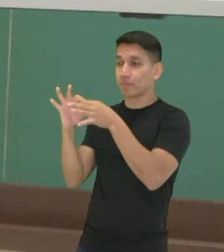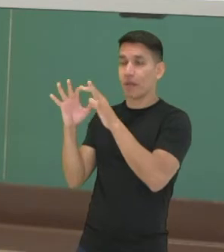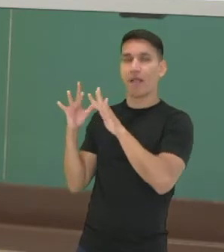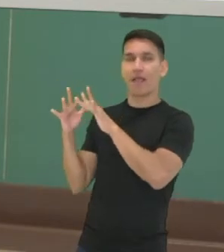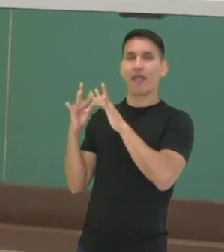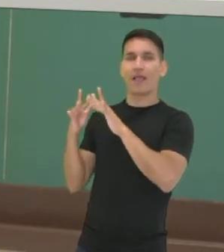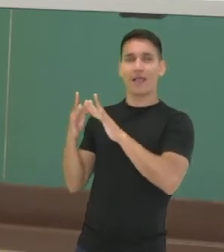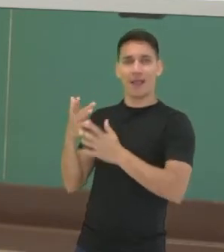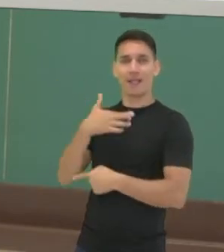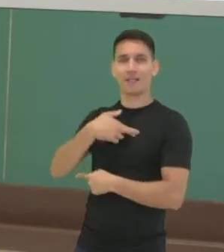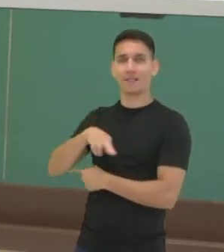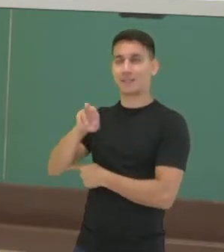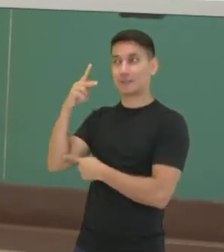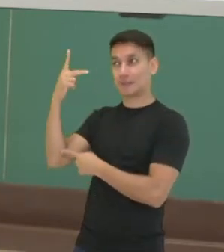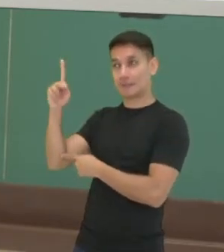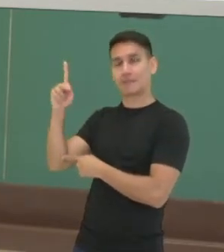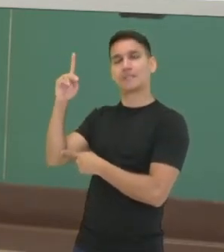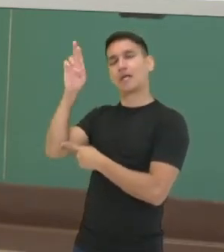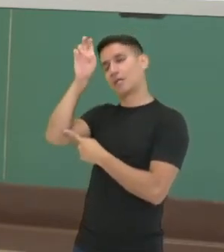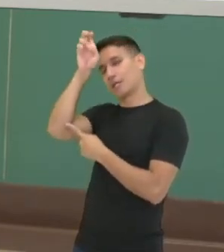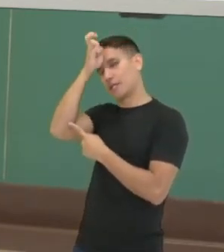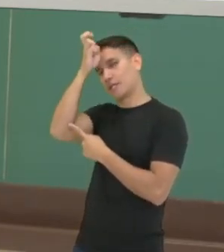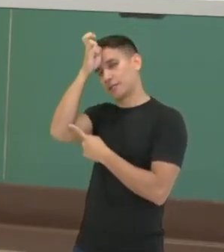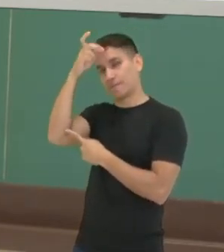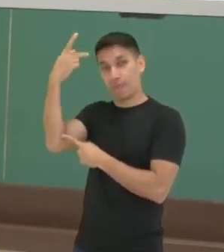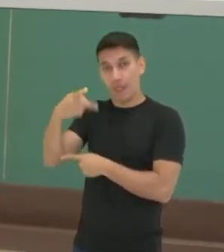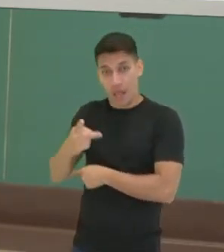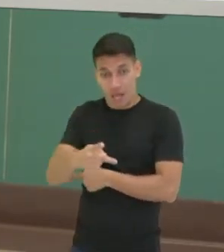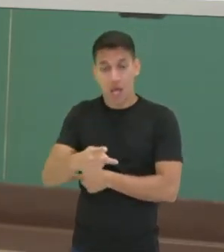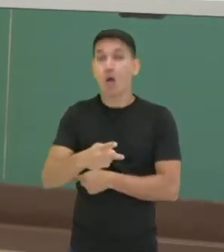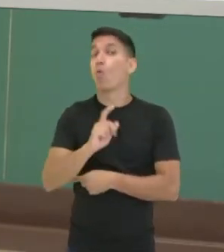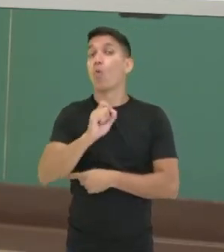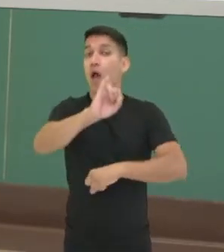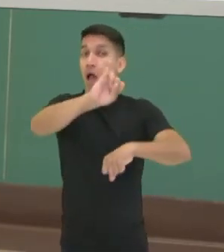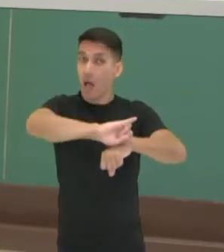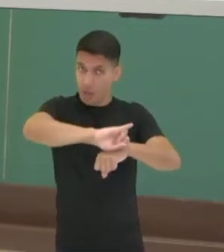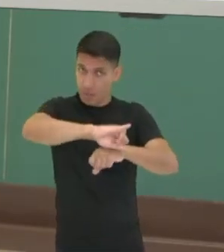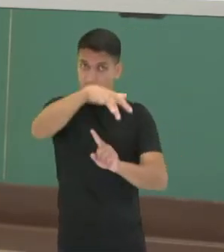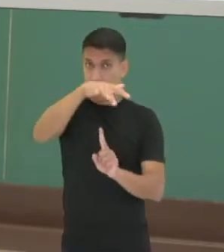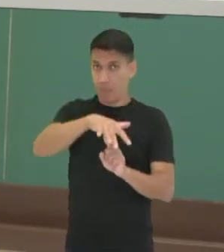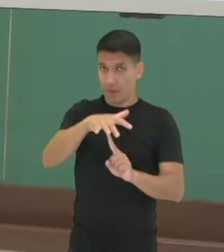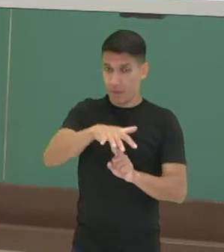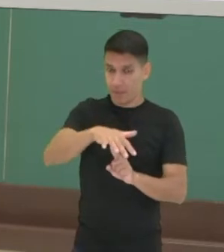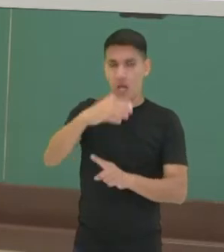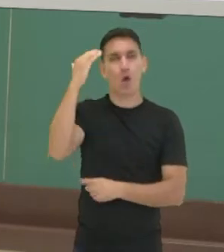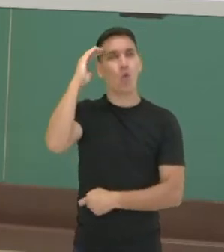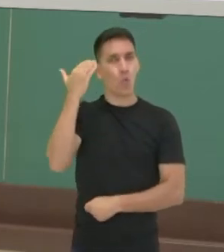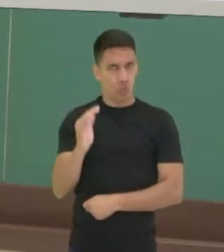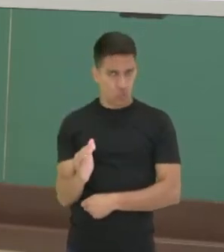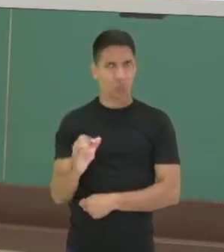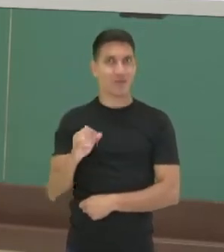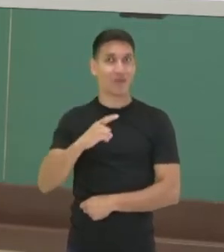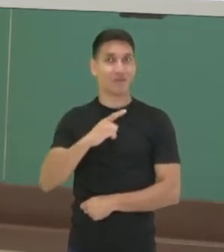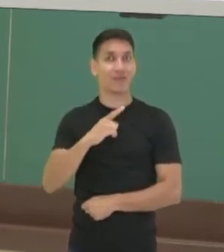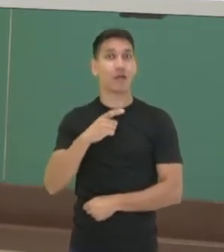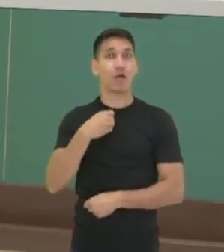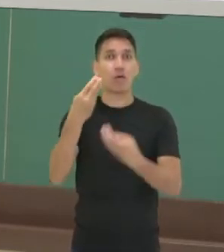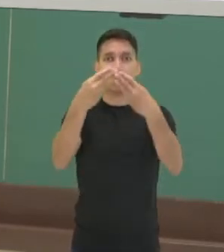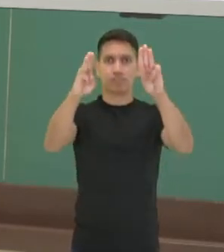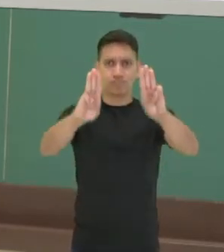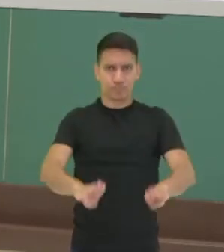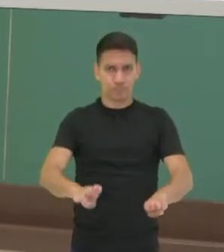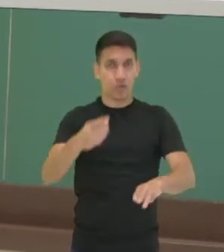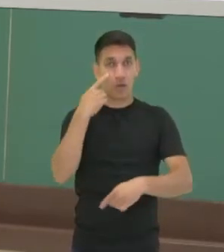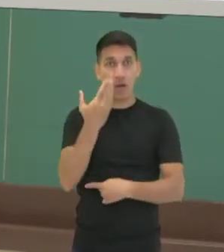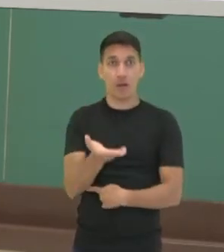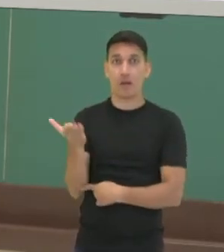Na capital de Curitiba, aliás, na capital do estado do Paraná, em Curitiba, existe a grande loja da Ordem Rosa